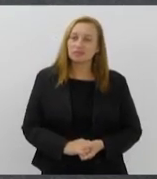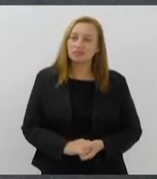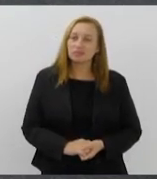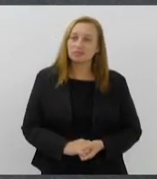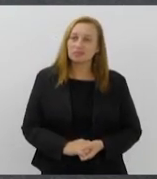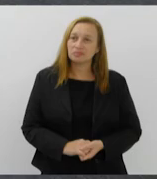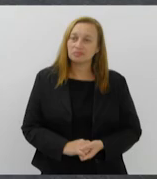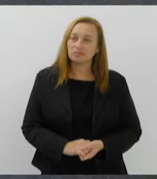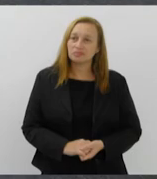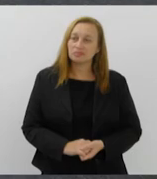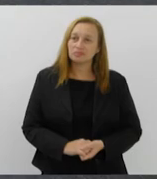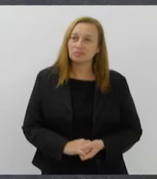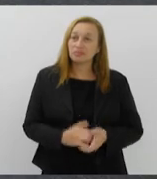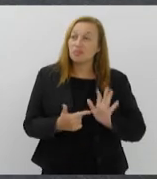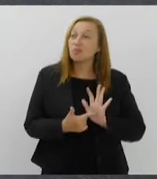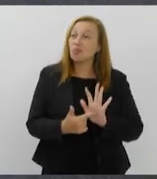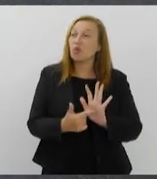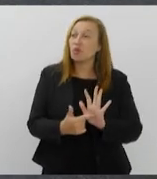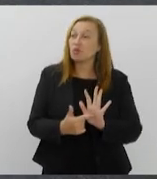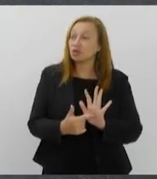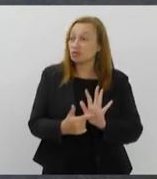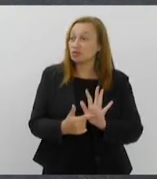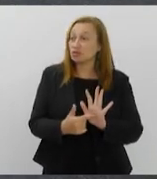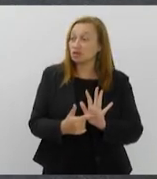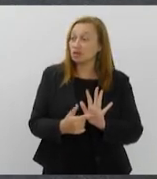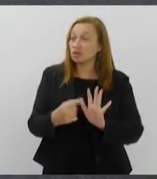o condão que muitos aqui levantam,